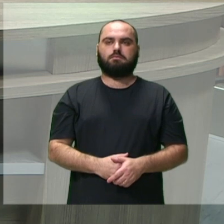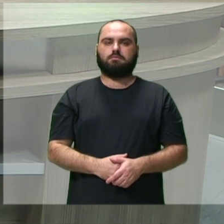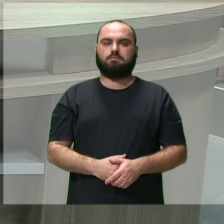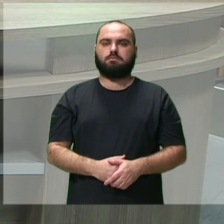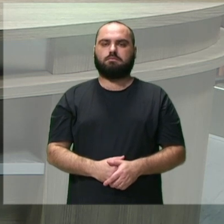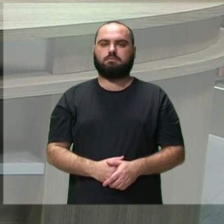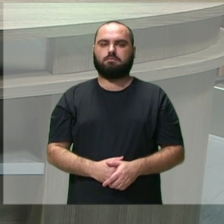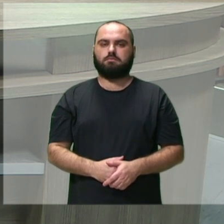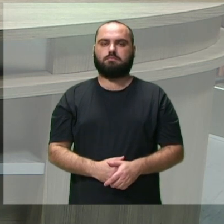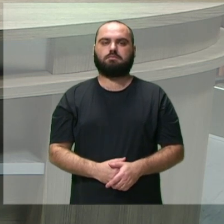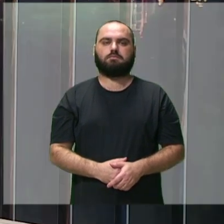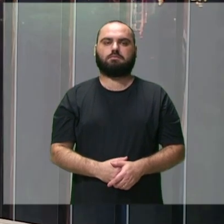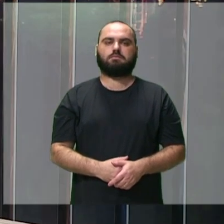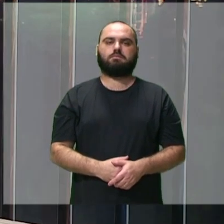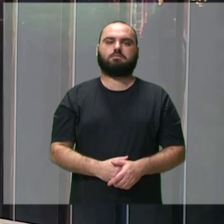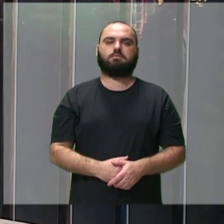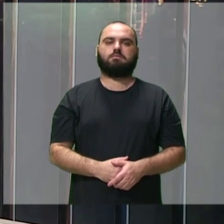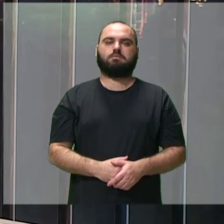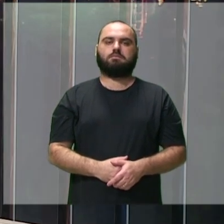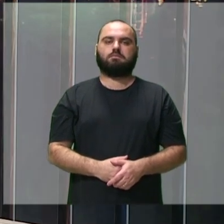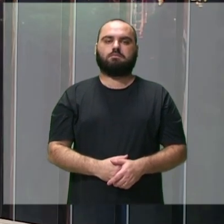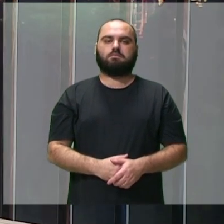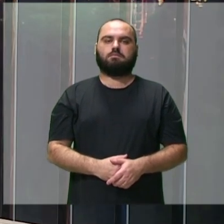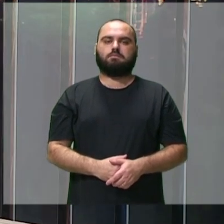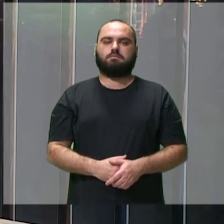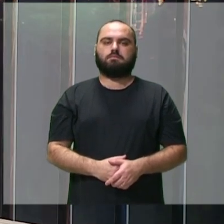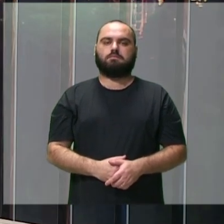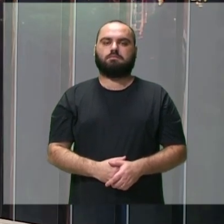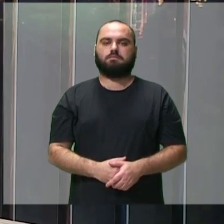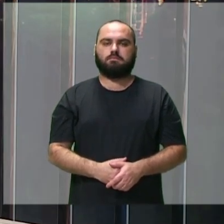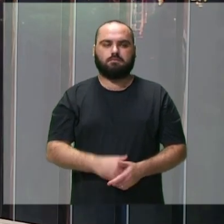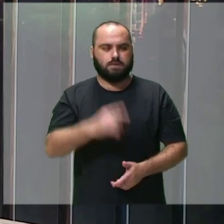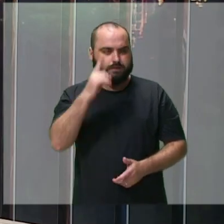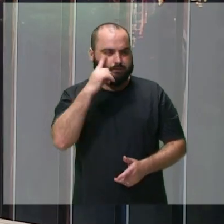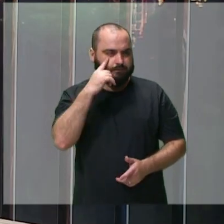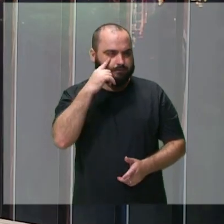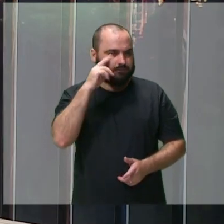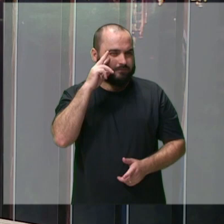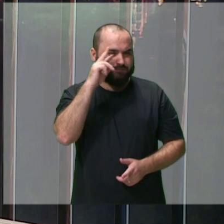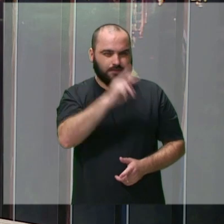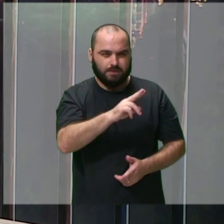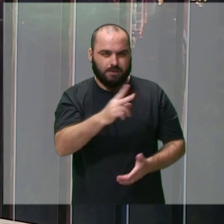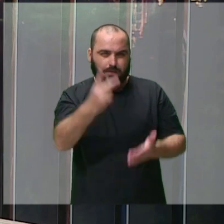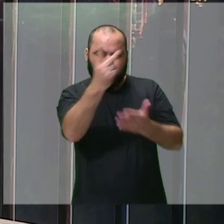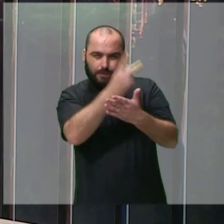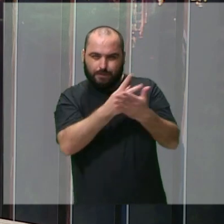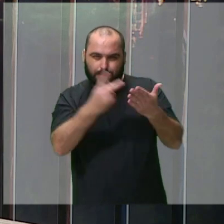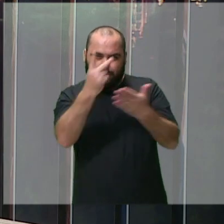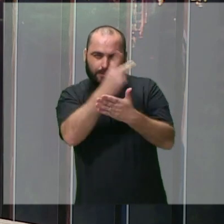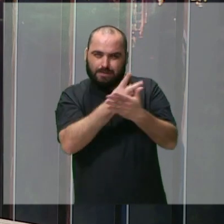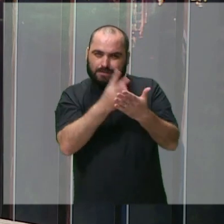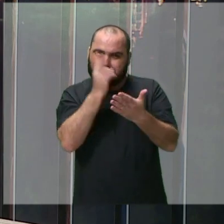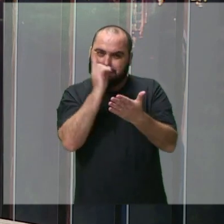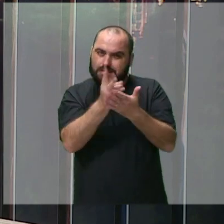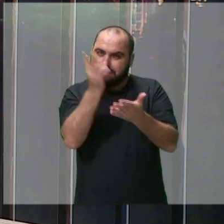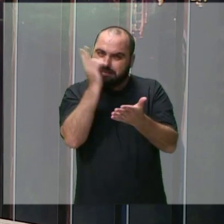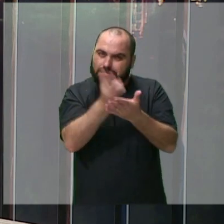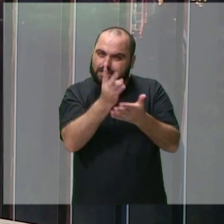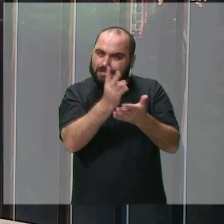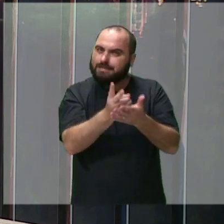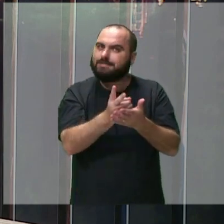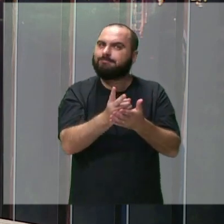que o artista, ele, mesmo que ele não admita, mas sempre tem essa